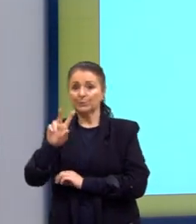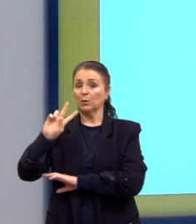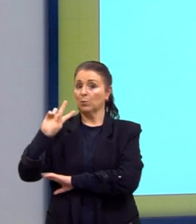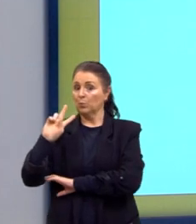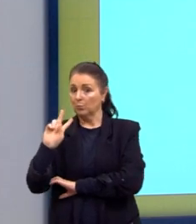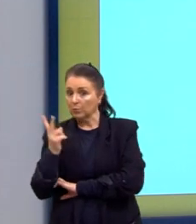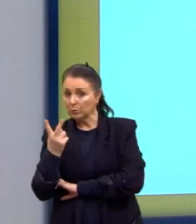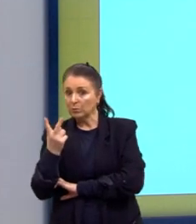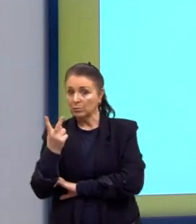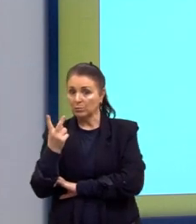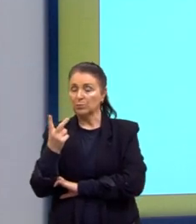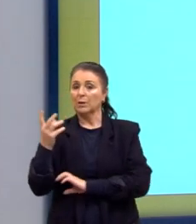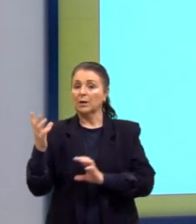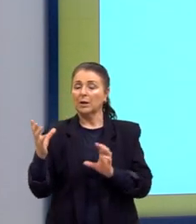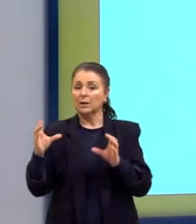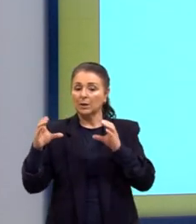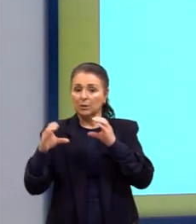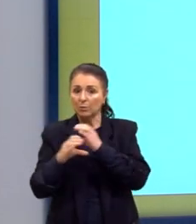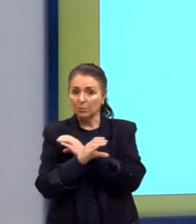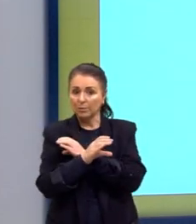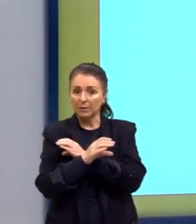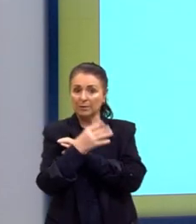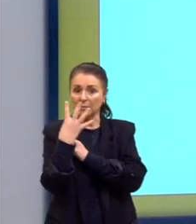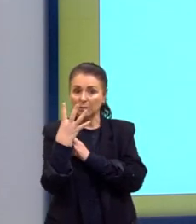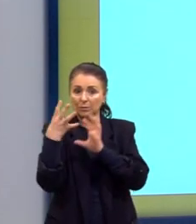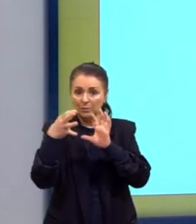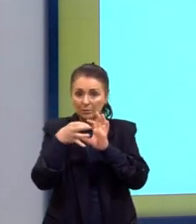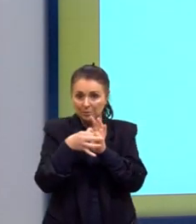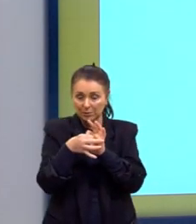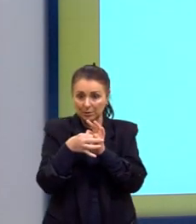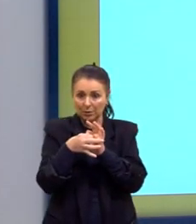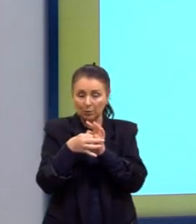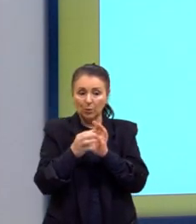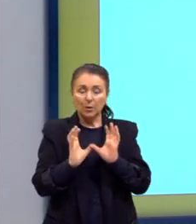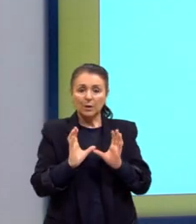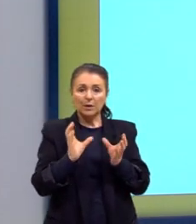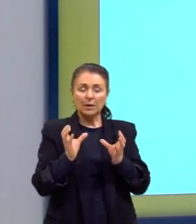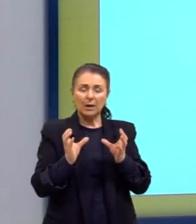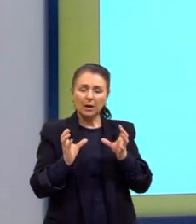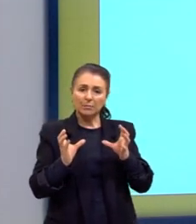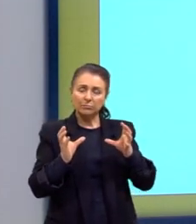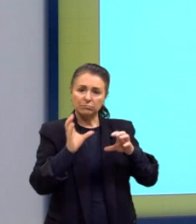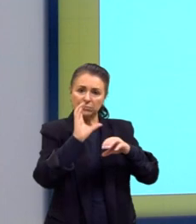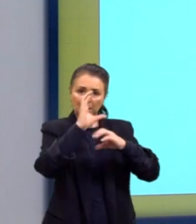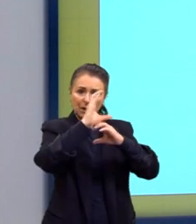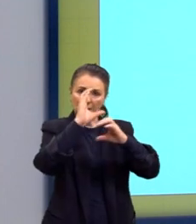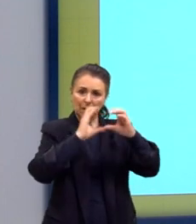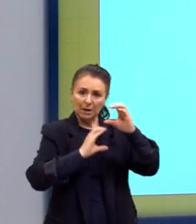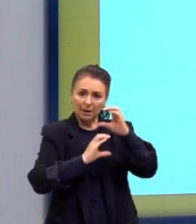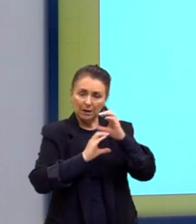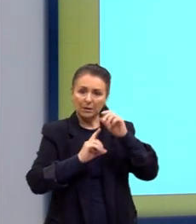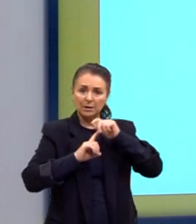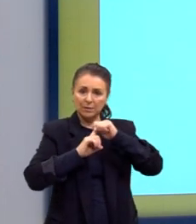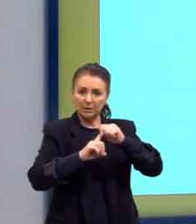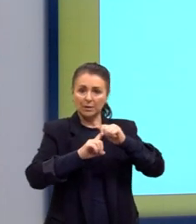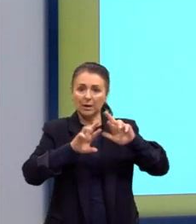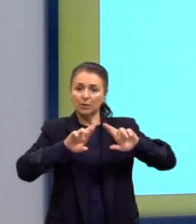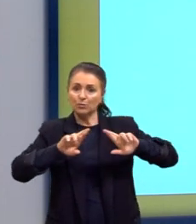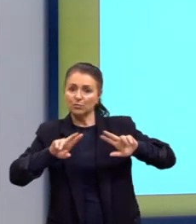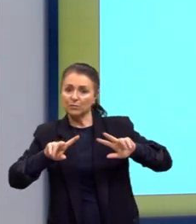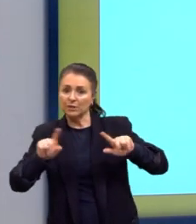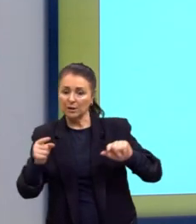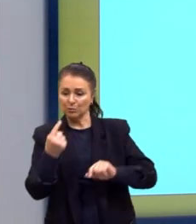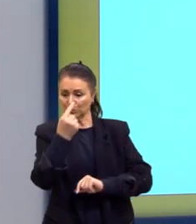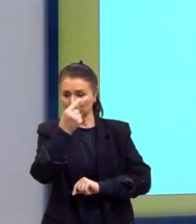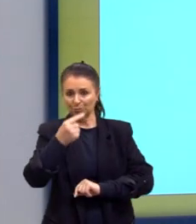nas completando essas quatro ligações e outro o restante da cadeia principal que é diferente de um meu tio é diferente da hidroxila é diferente do